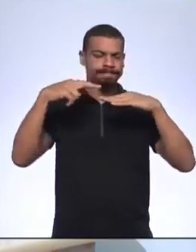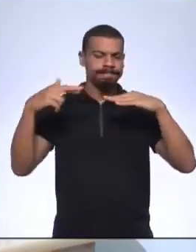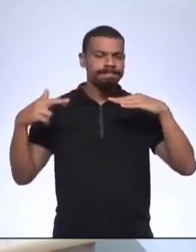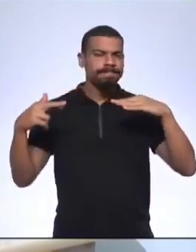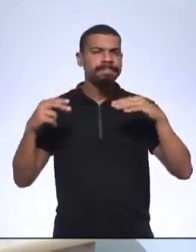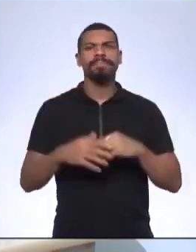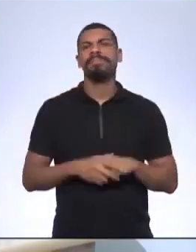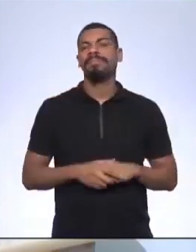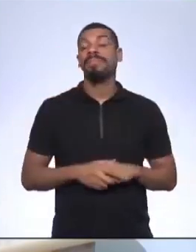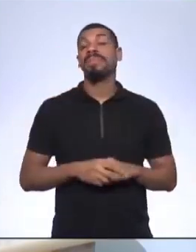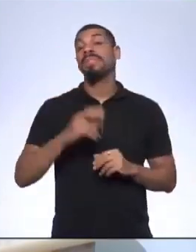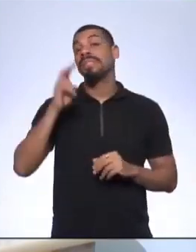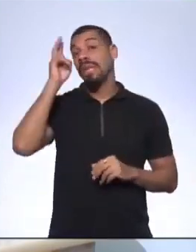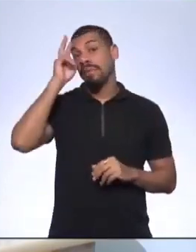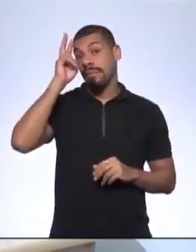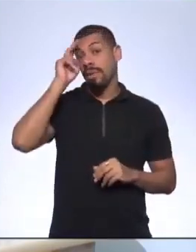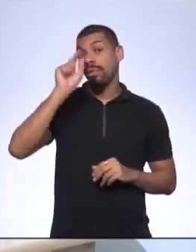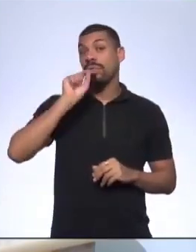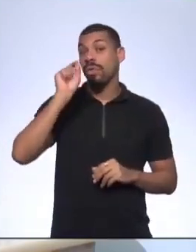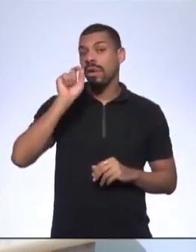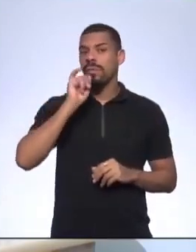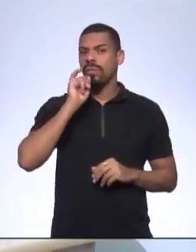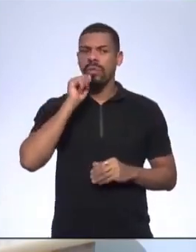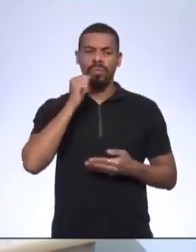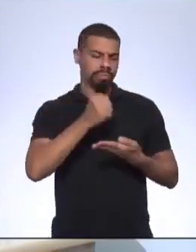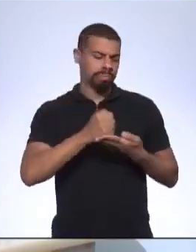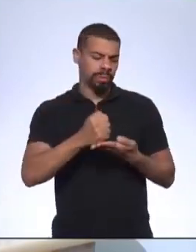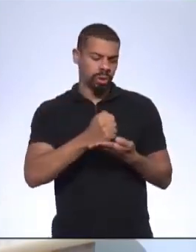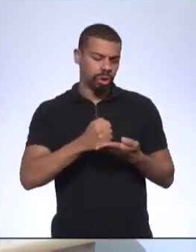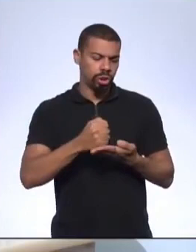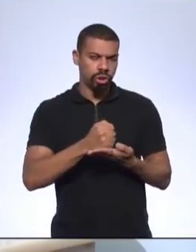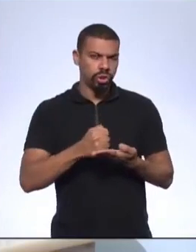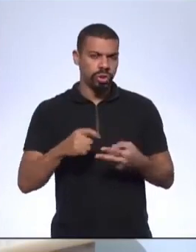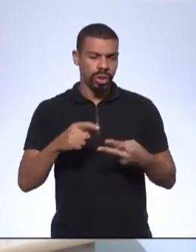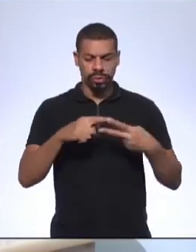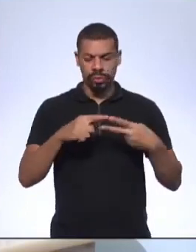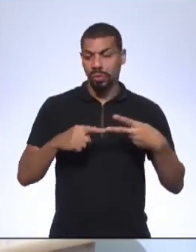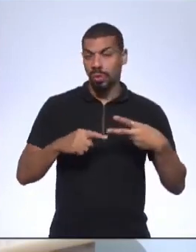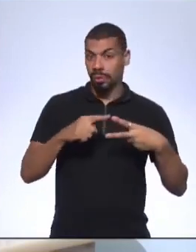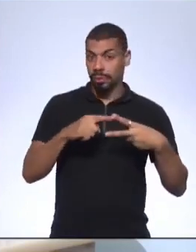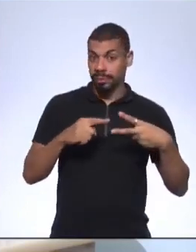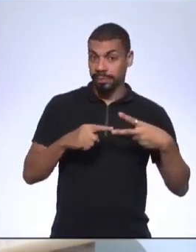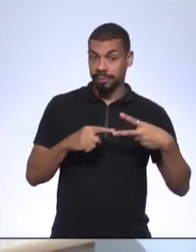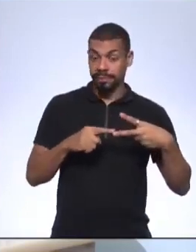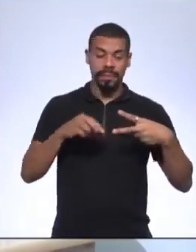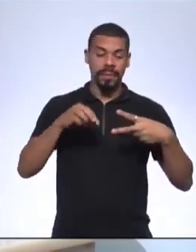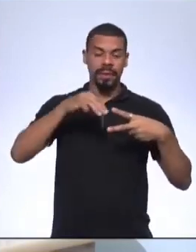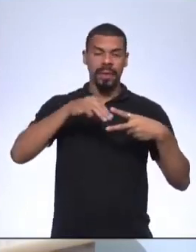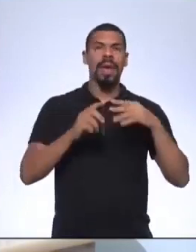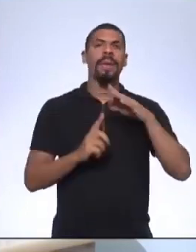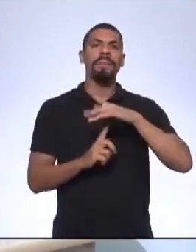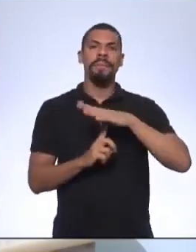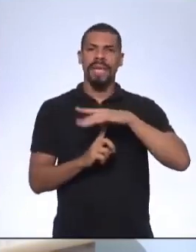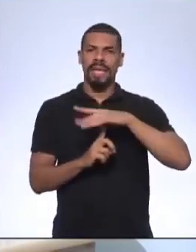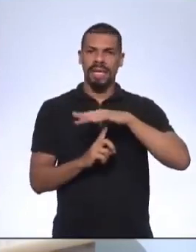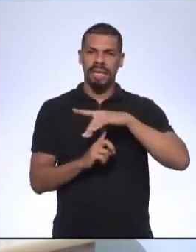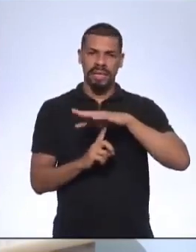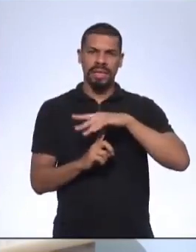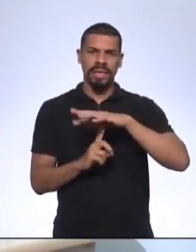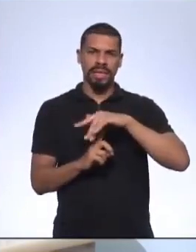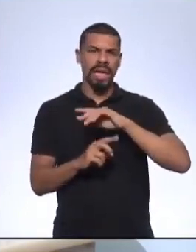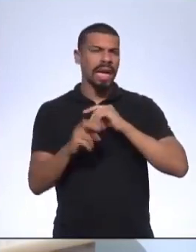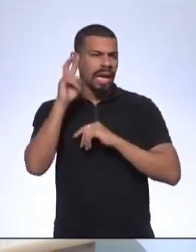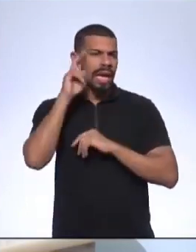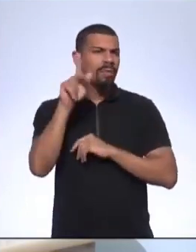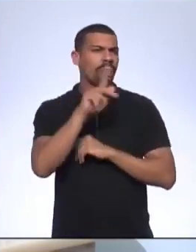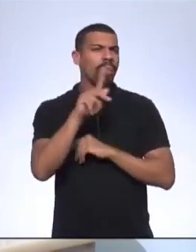fazer isso, lembrando que, basicamente, nós temos 2 tipos de onda. As ondas mecânicas, o professor Fábio falou isso para vocês